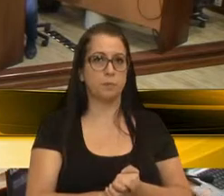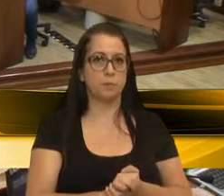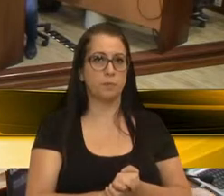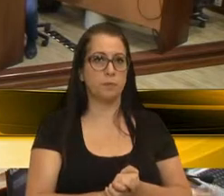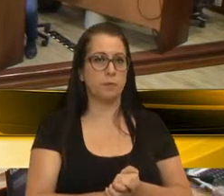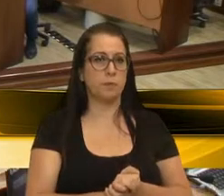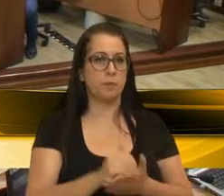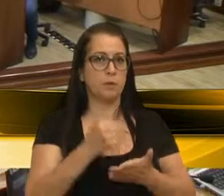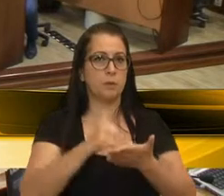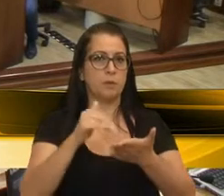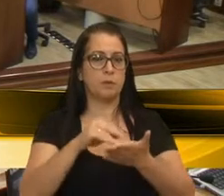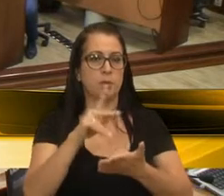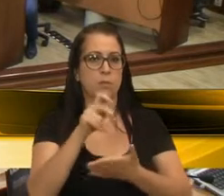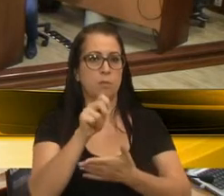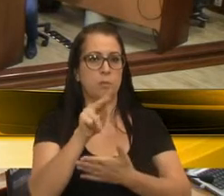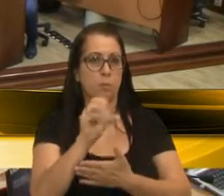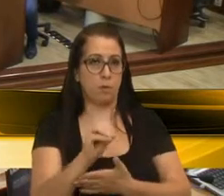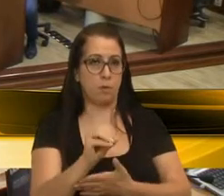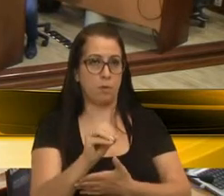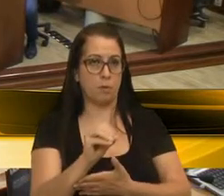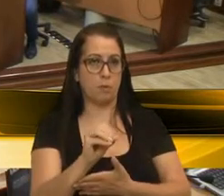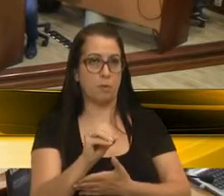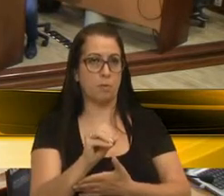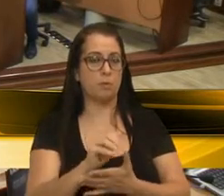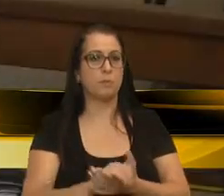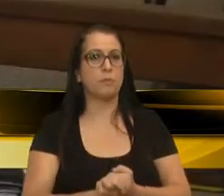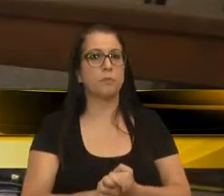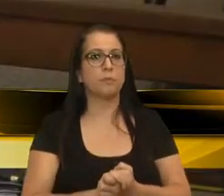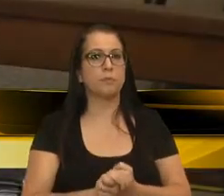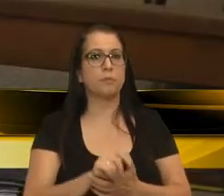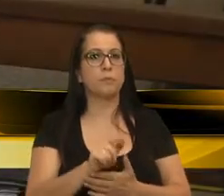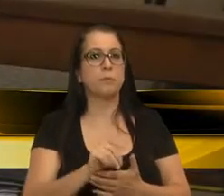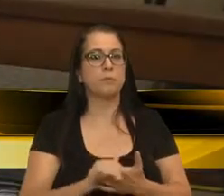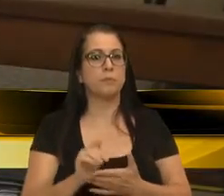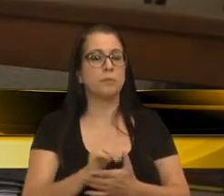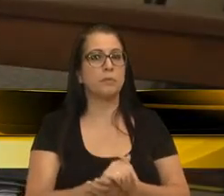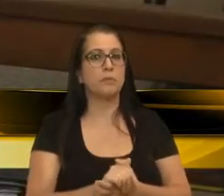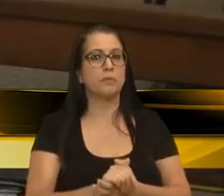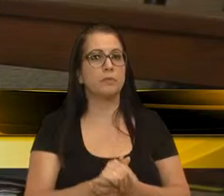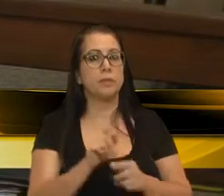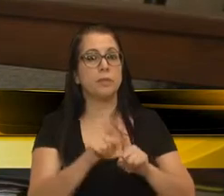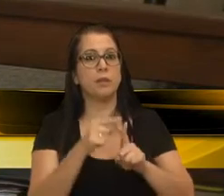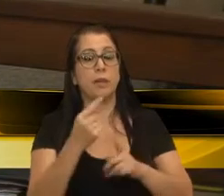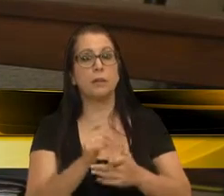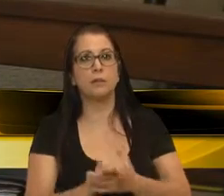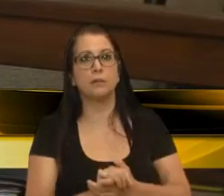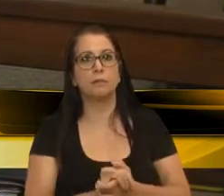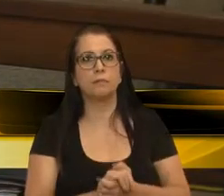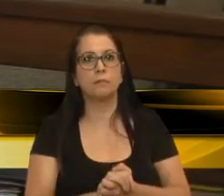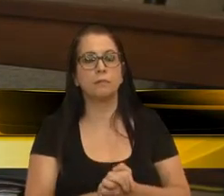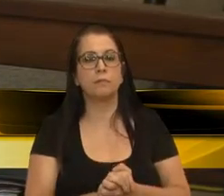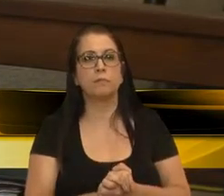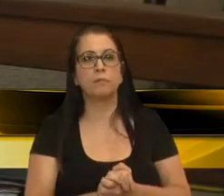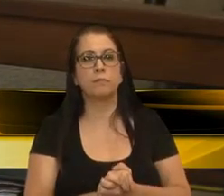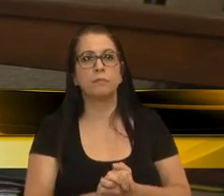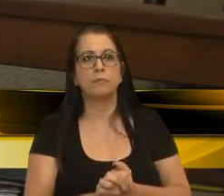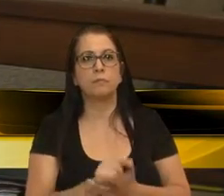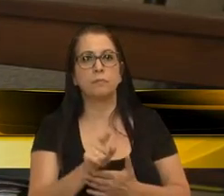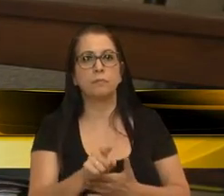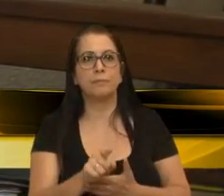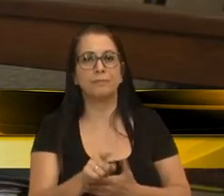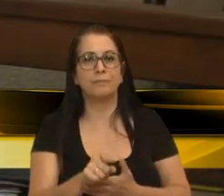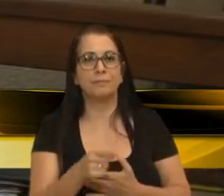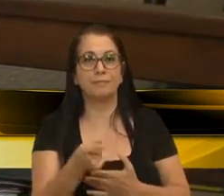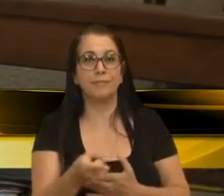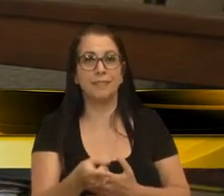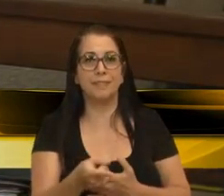o secretário Paulo Damer estava trabalhando a questão da praça ali, nós iniciávamos a discussão